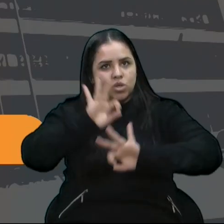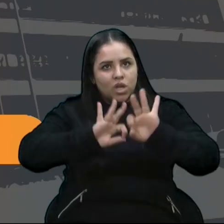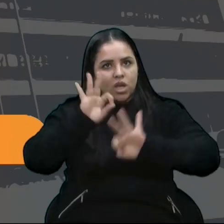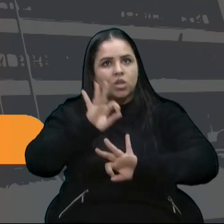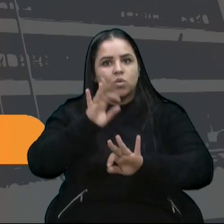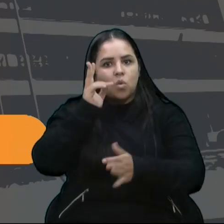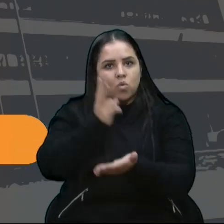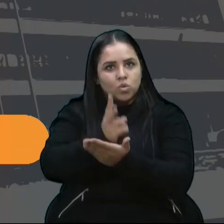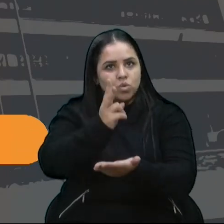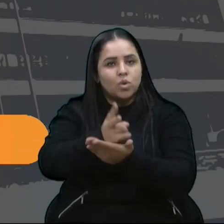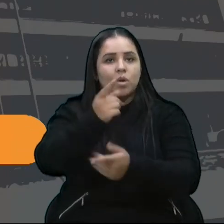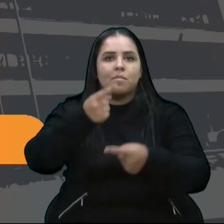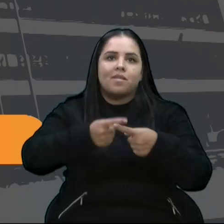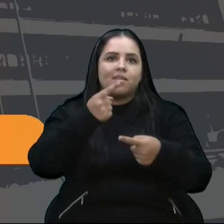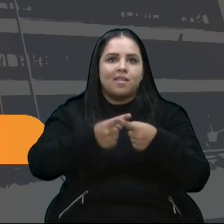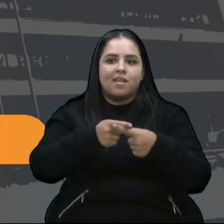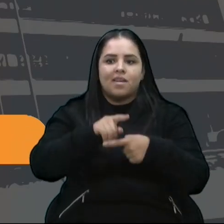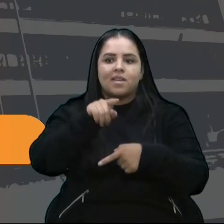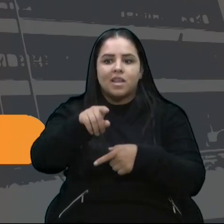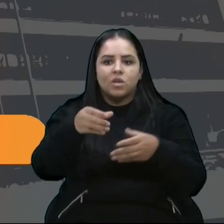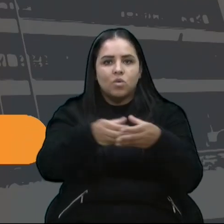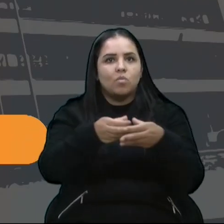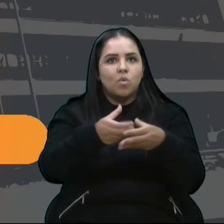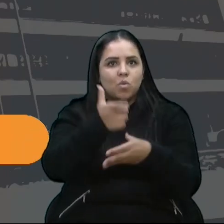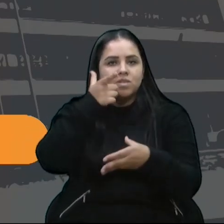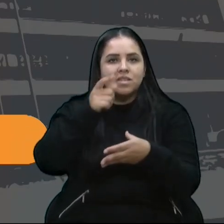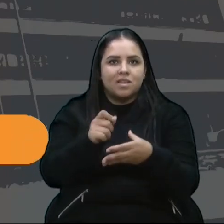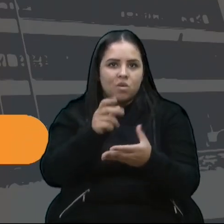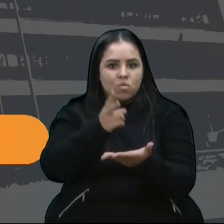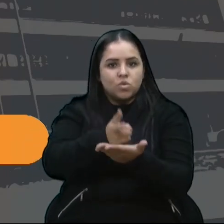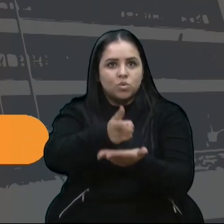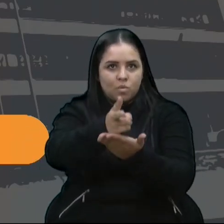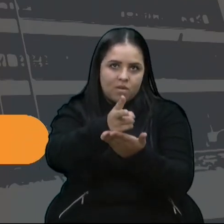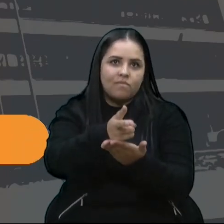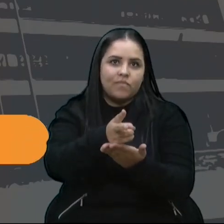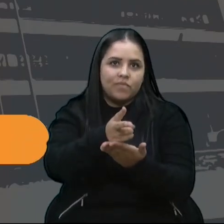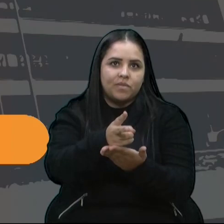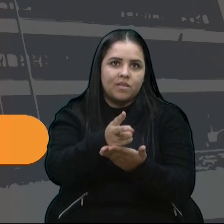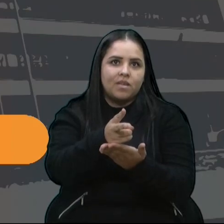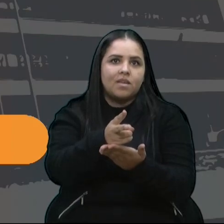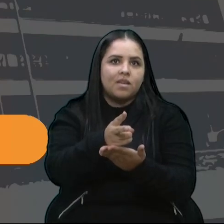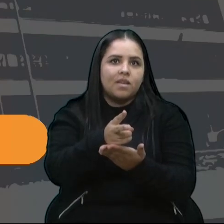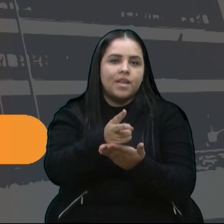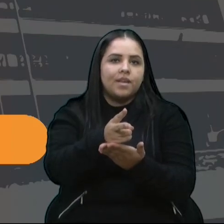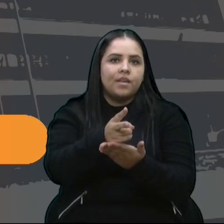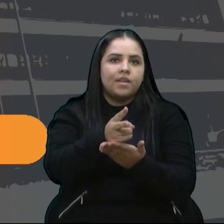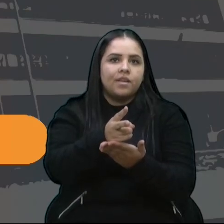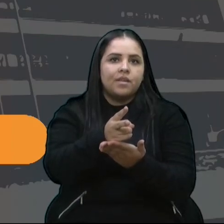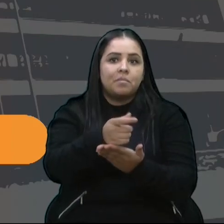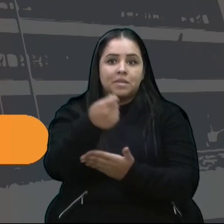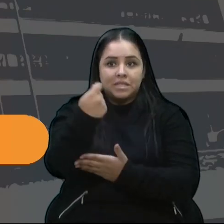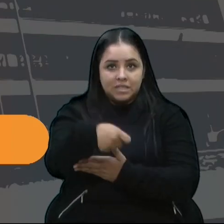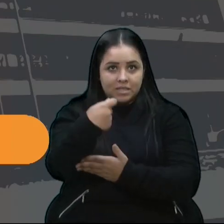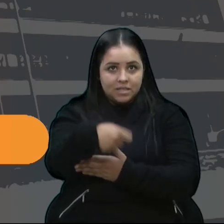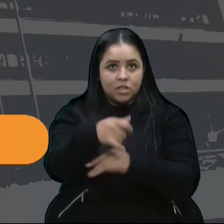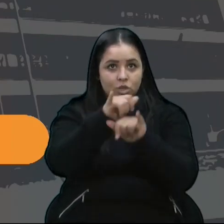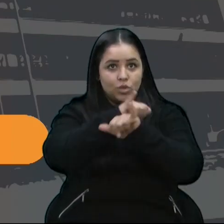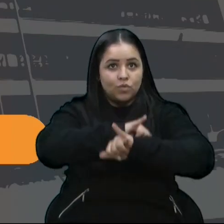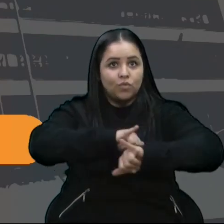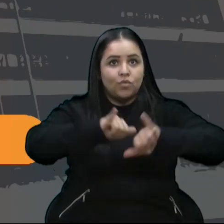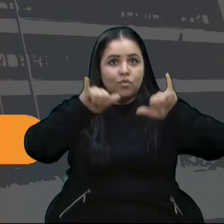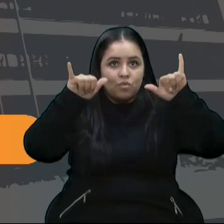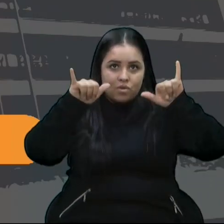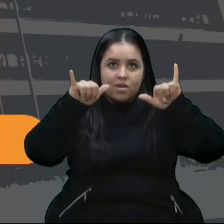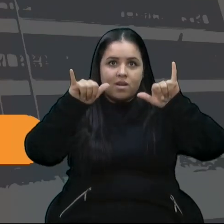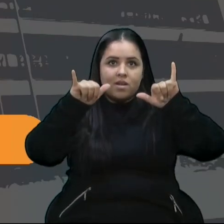se manter, que aquela iniciativa ela consiga ter frutos. Então, a gente precisa tanto anunciar aquilo ali dentro